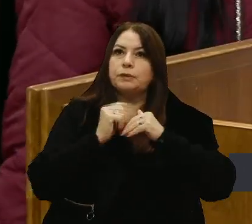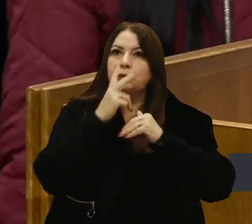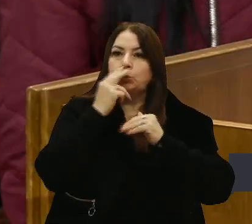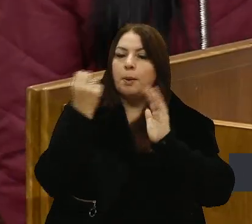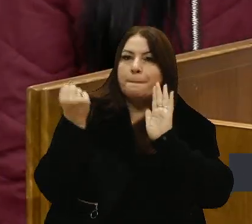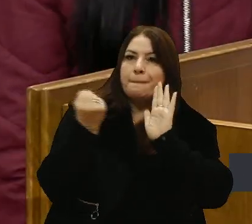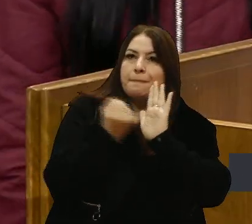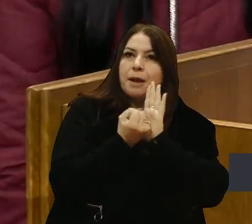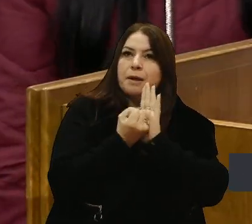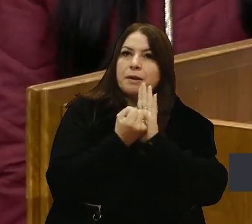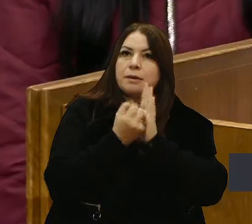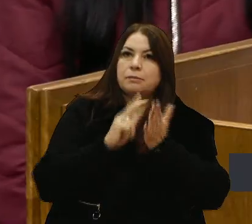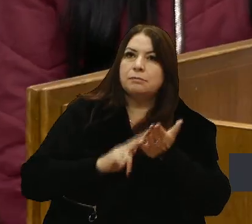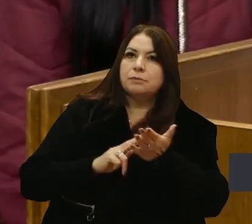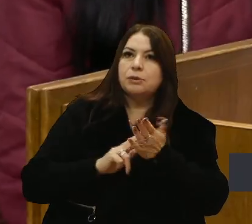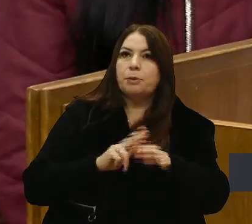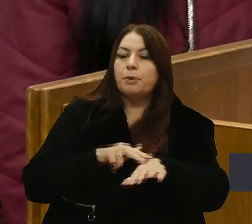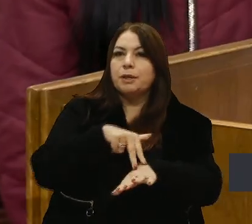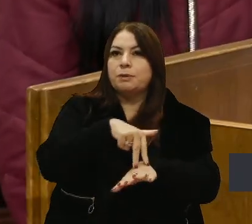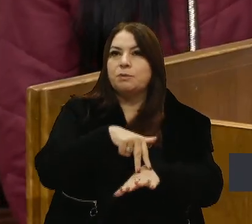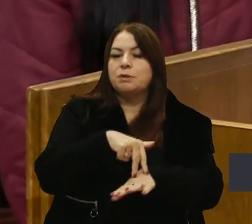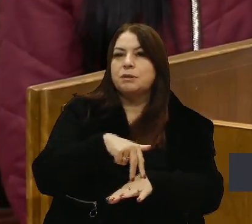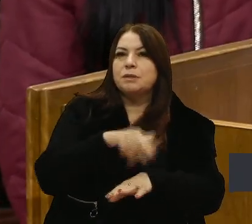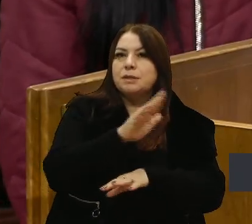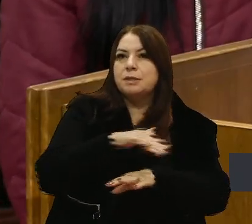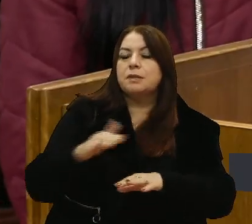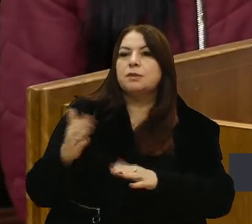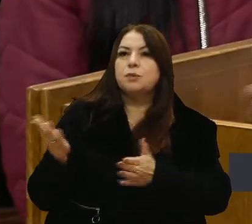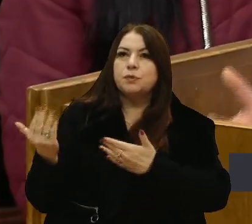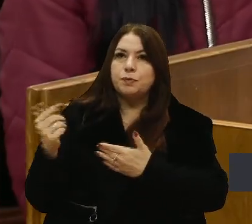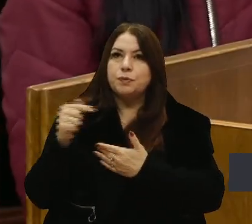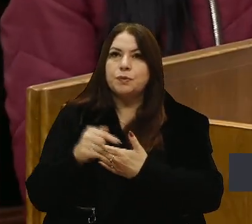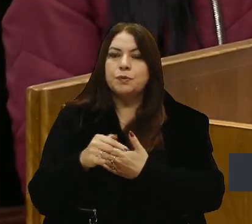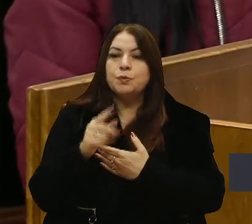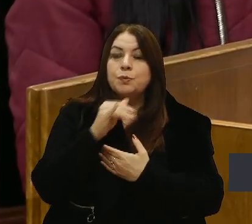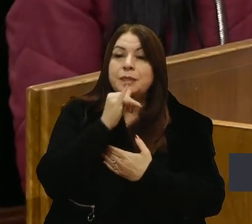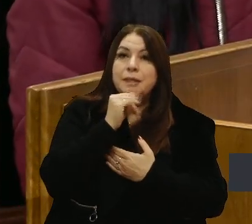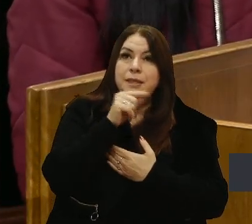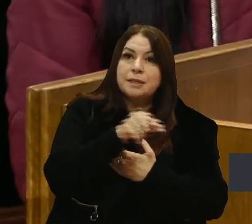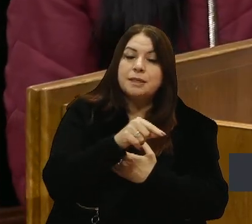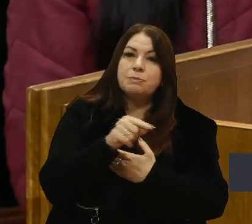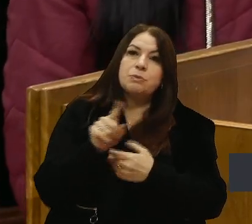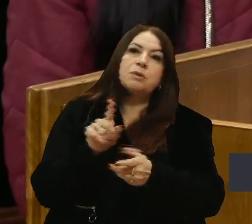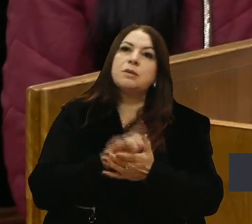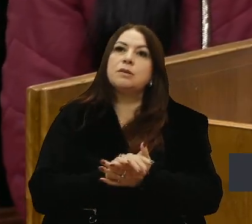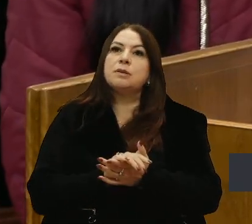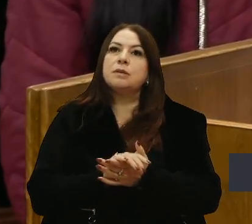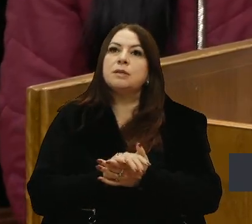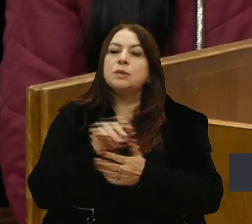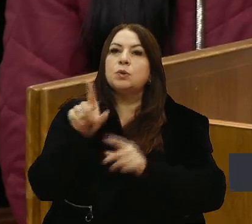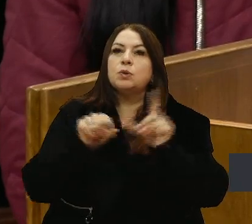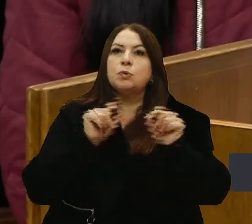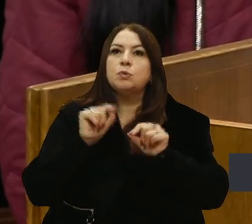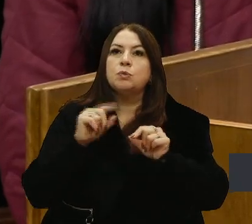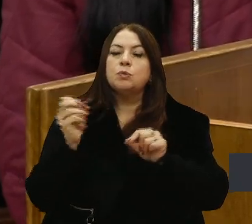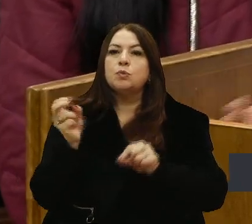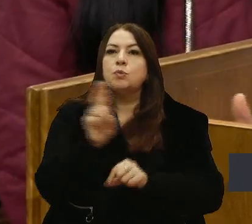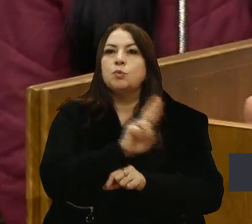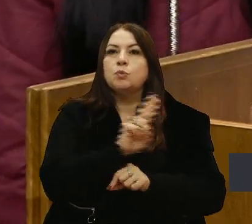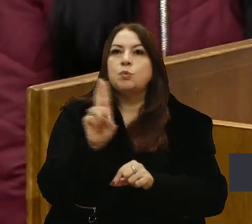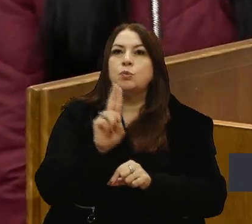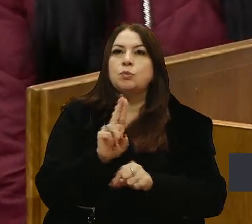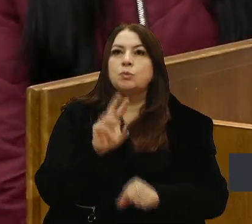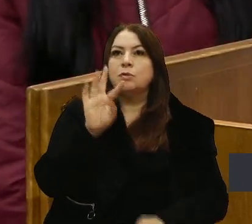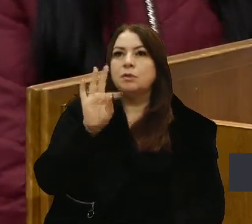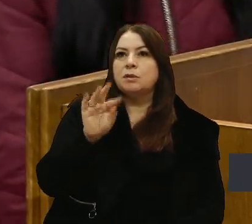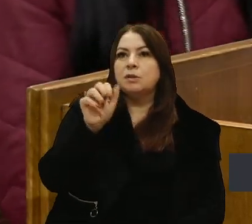marca o protagonismo das crianças e dos adolescentes, né? E um dos exemplos desse protagonismo é a escolha do nosso nome,